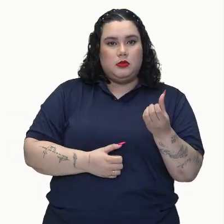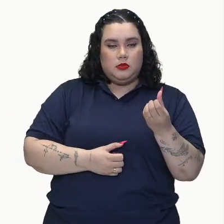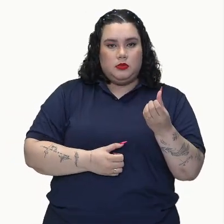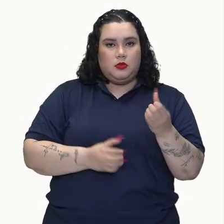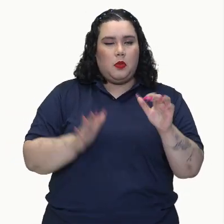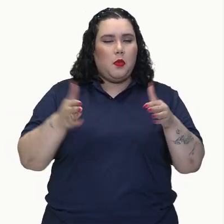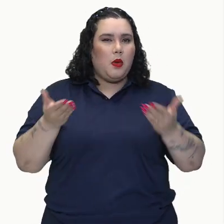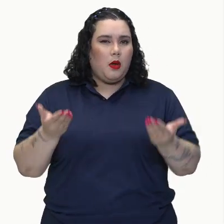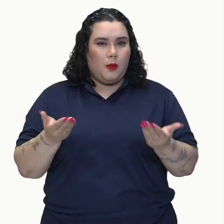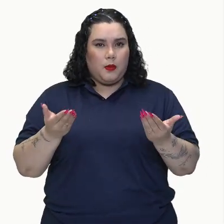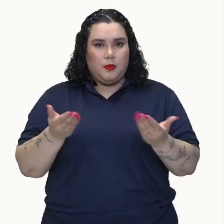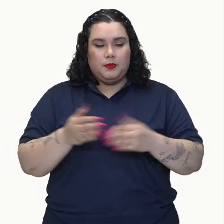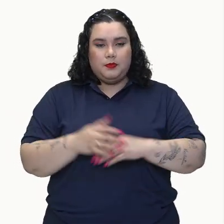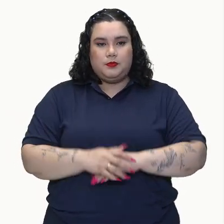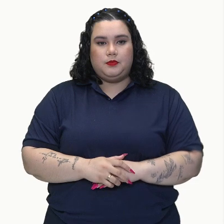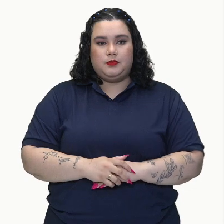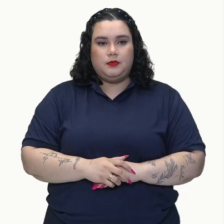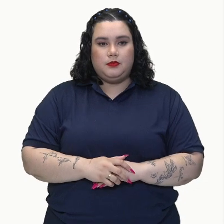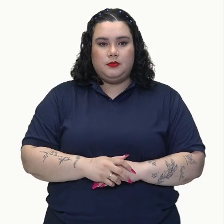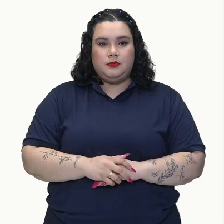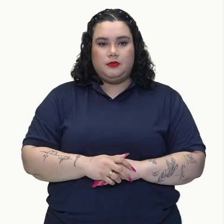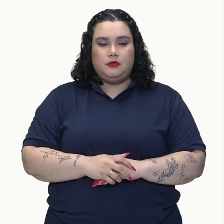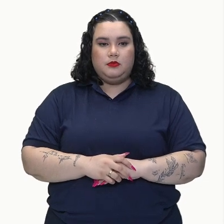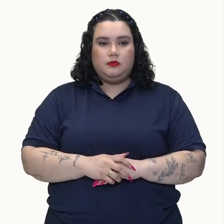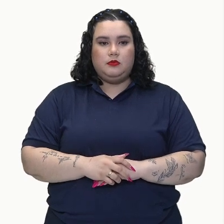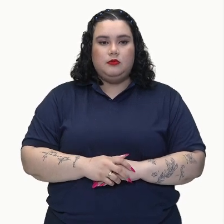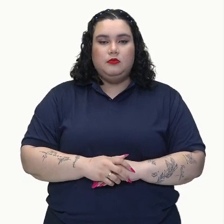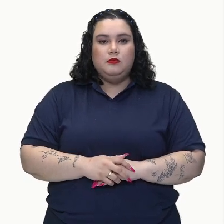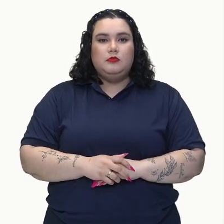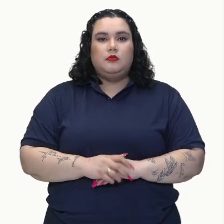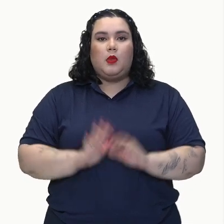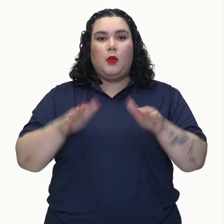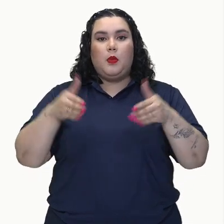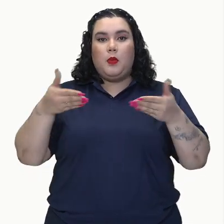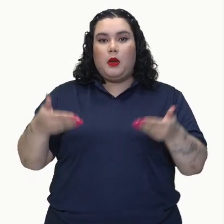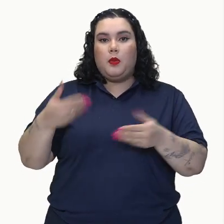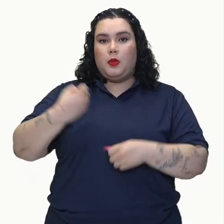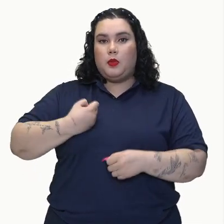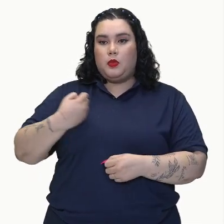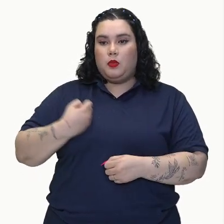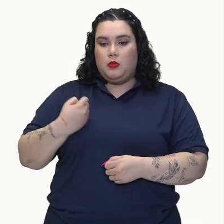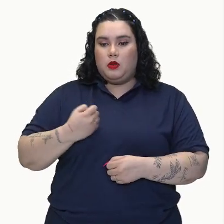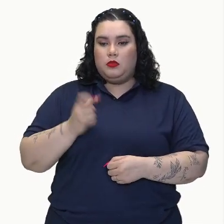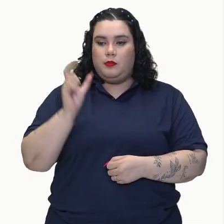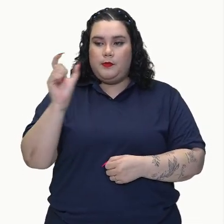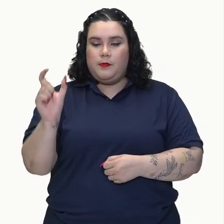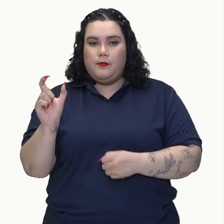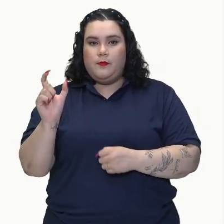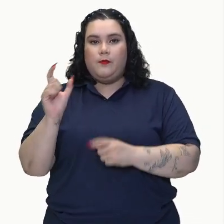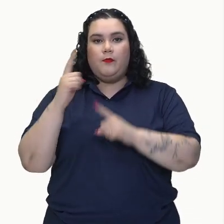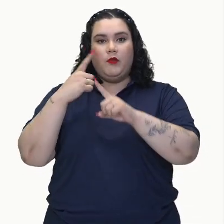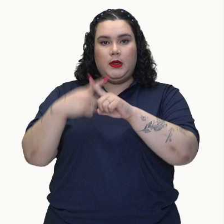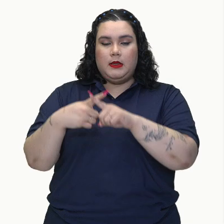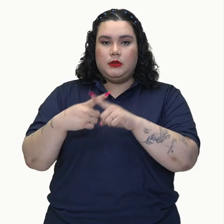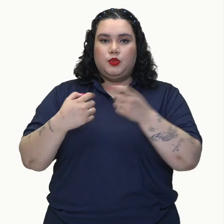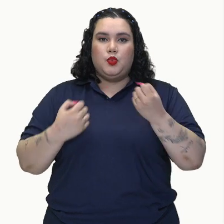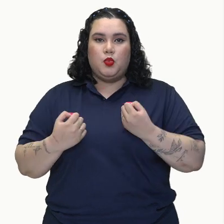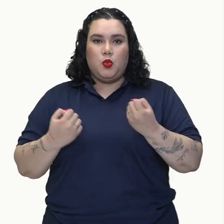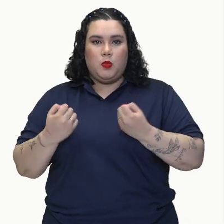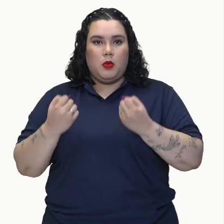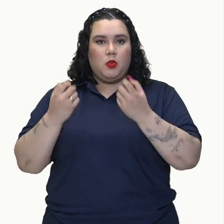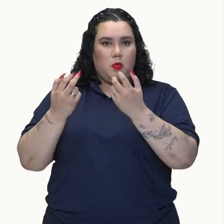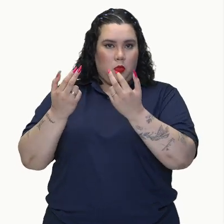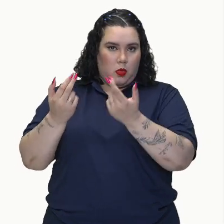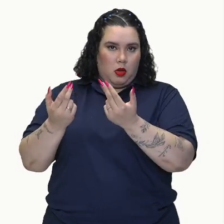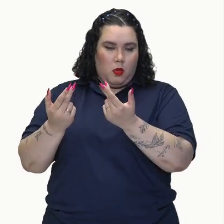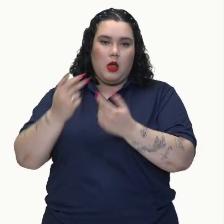16? Vamos pensar, qual é o número que eu vou multiplicar por ele mesmo e o resultado será